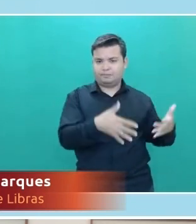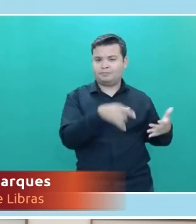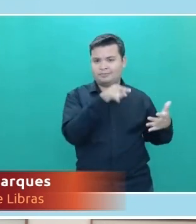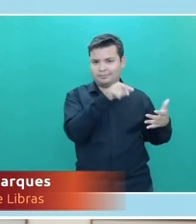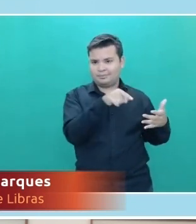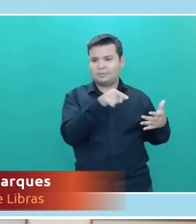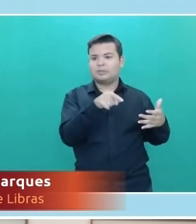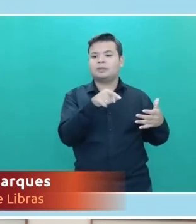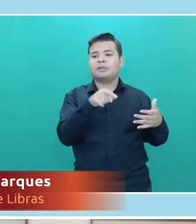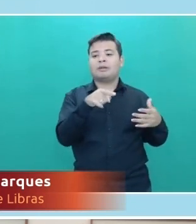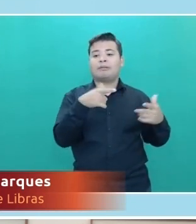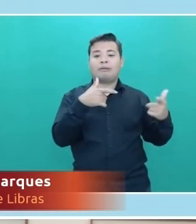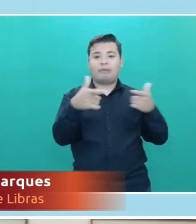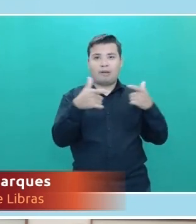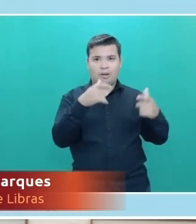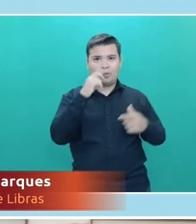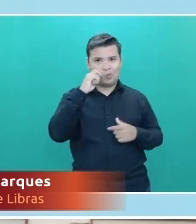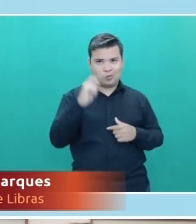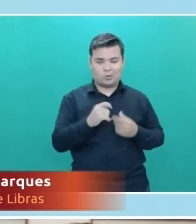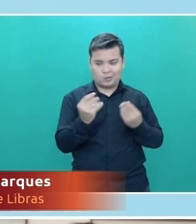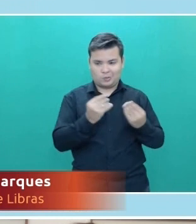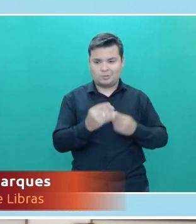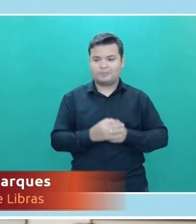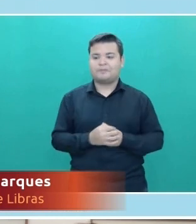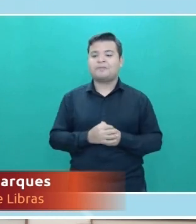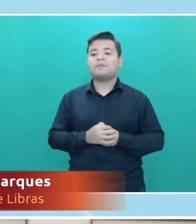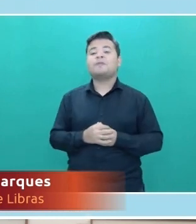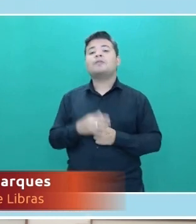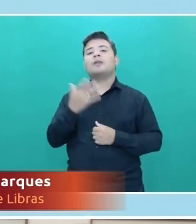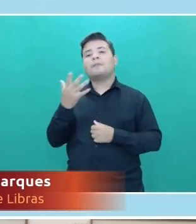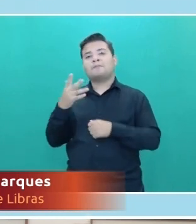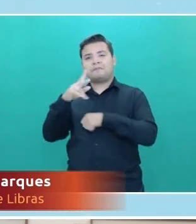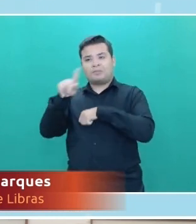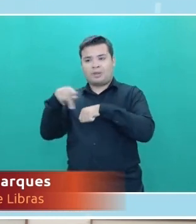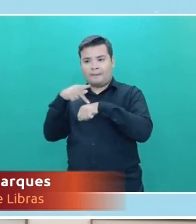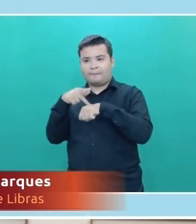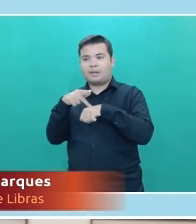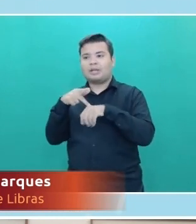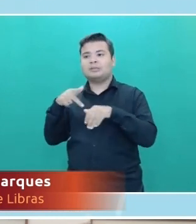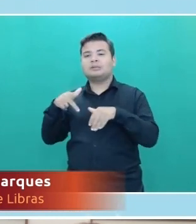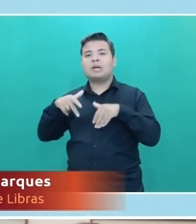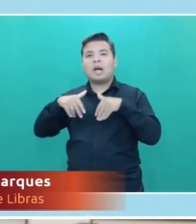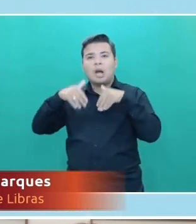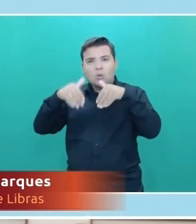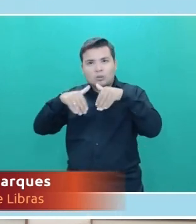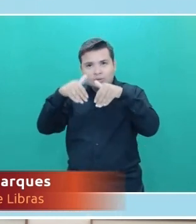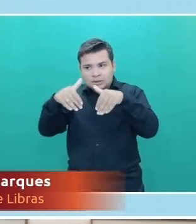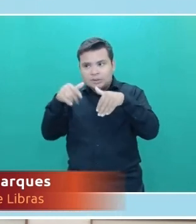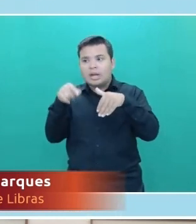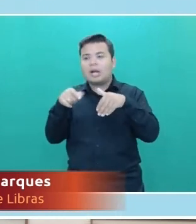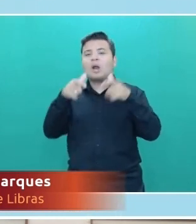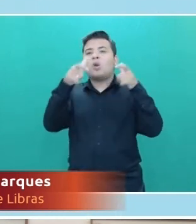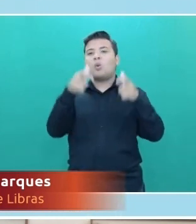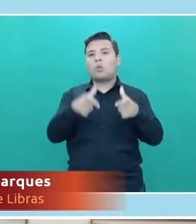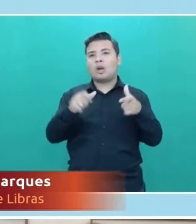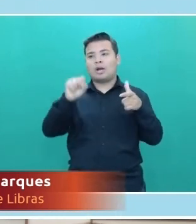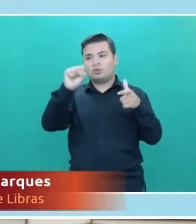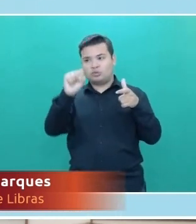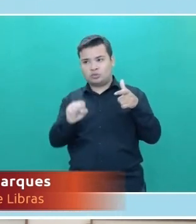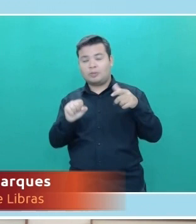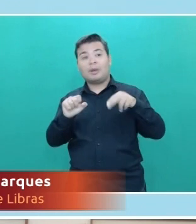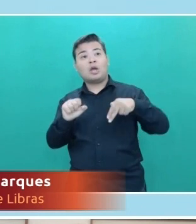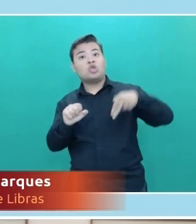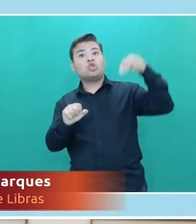do Brasil. Por exemplo, a Austrália está no hemisfério sul e é norte global. O México está no